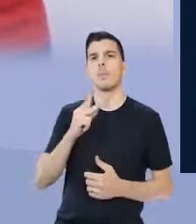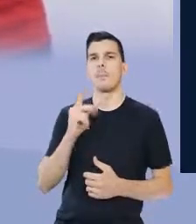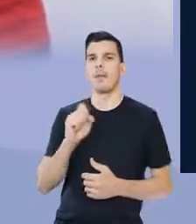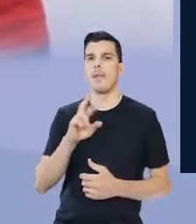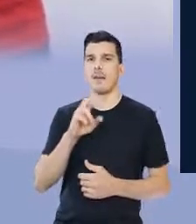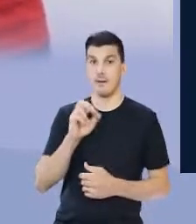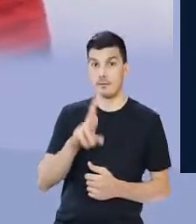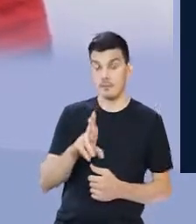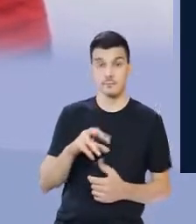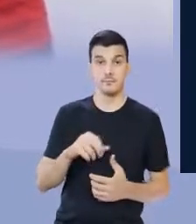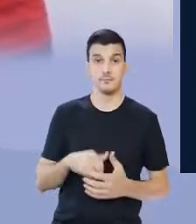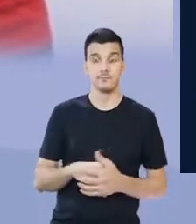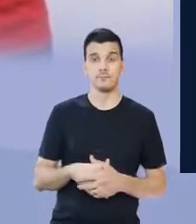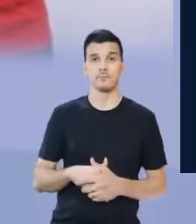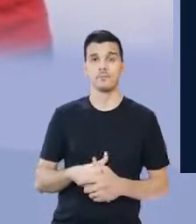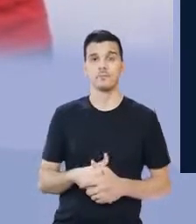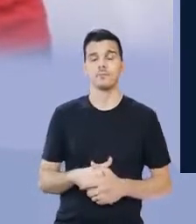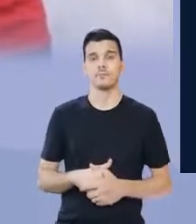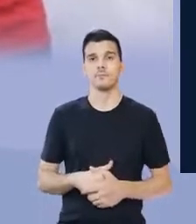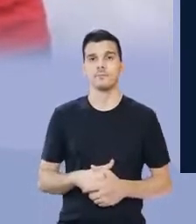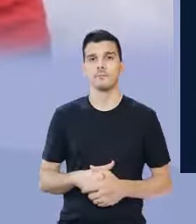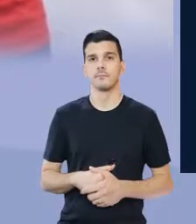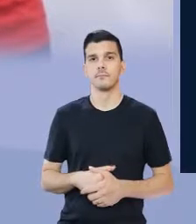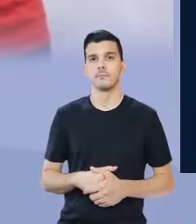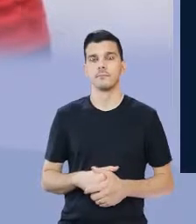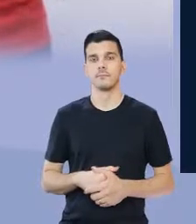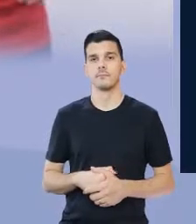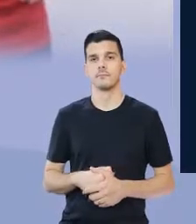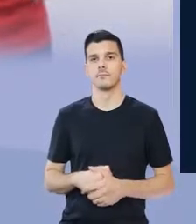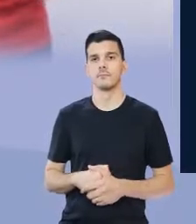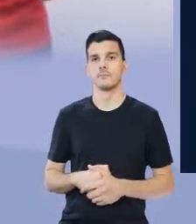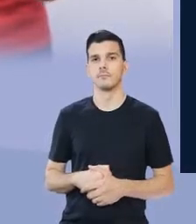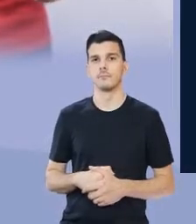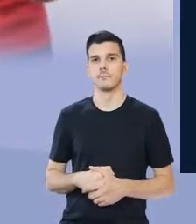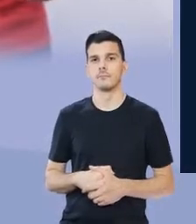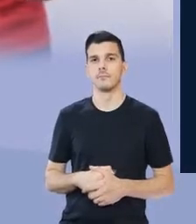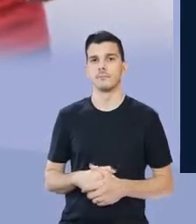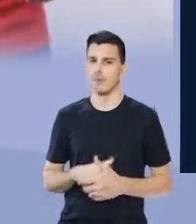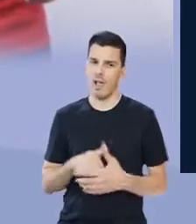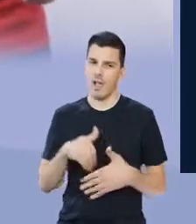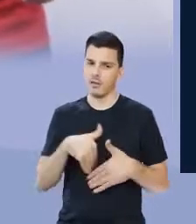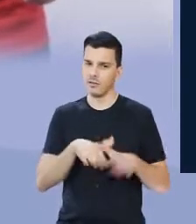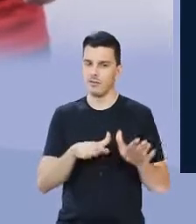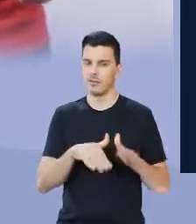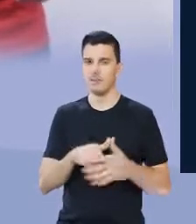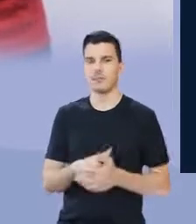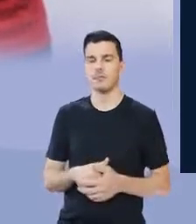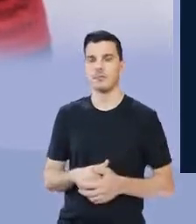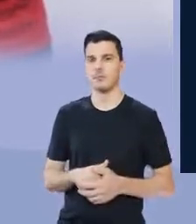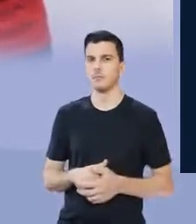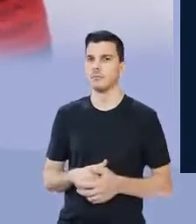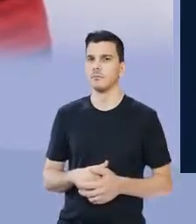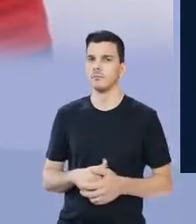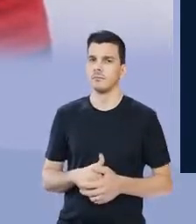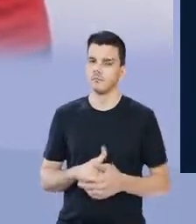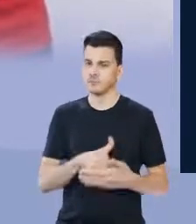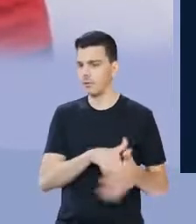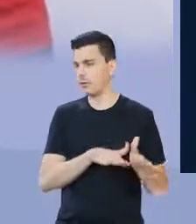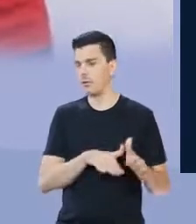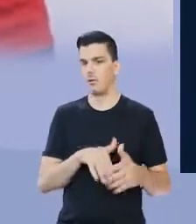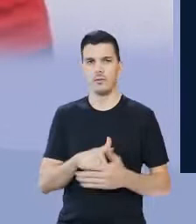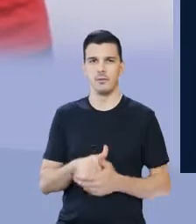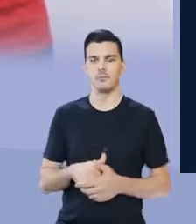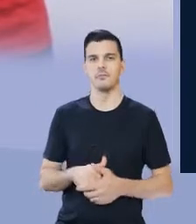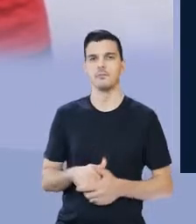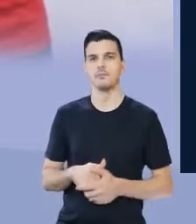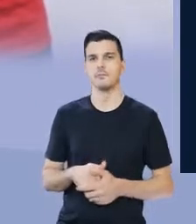pode ser superar. Get rid of. Livrar-se de. You have to get rid of this. né? Se livre disso. Get rid of this. E